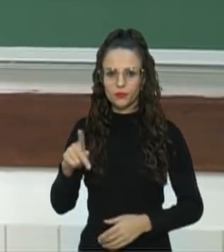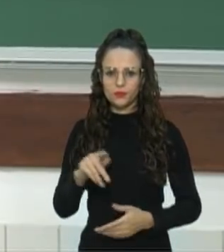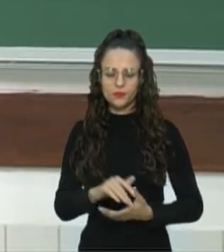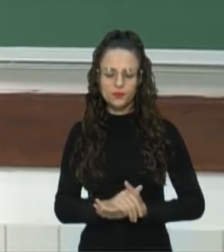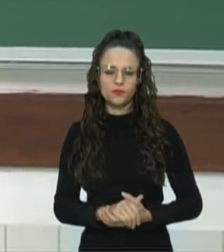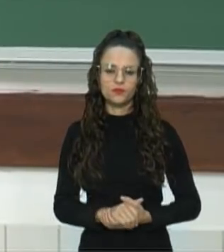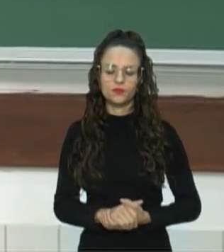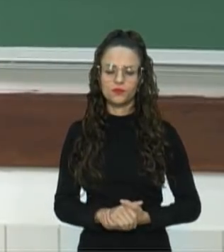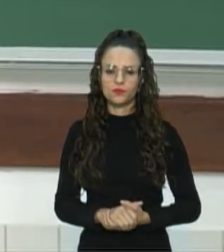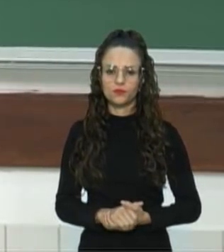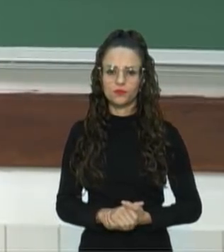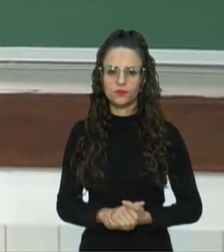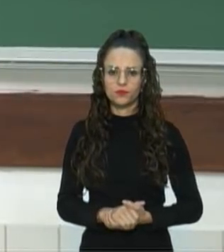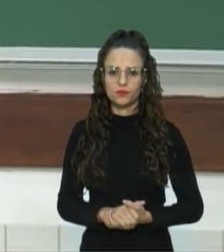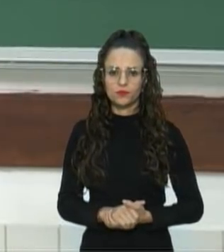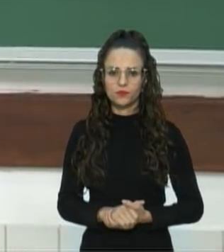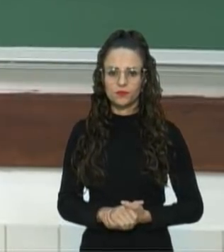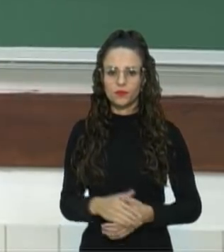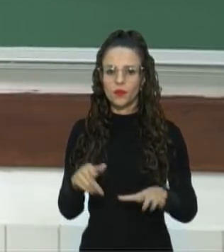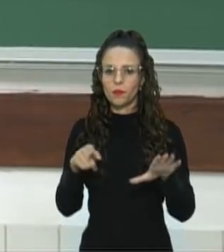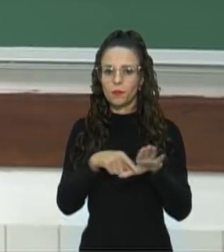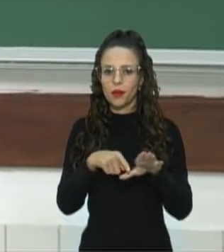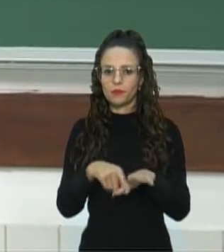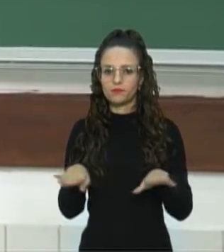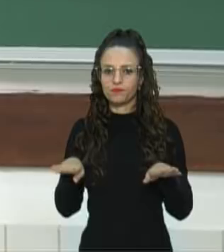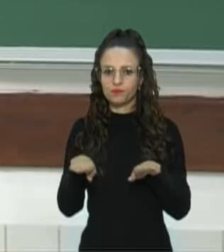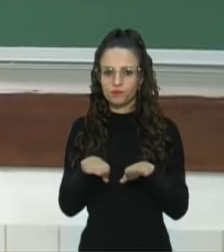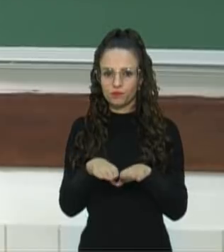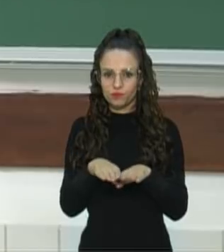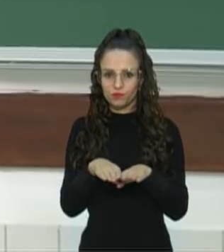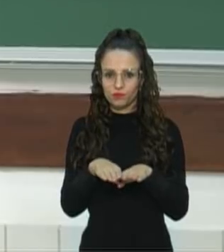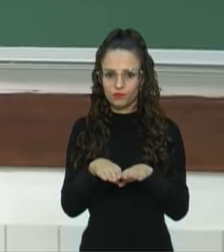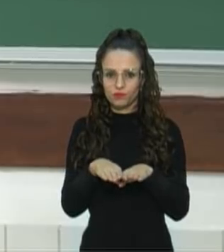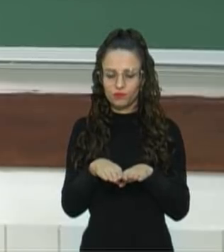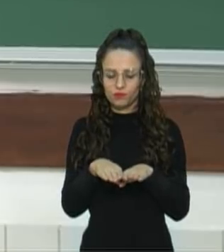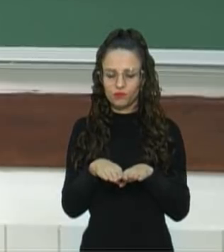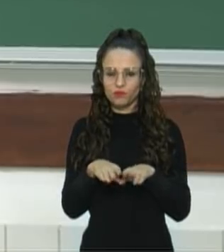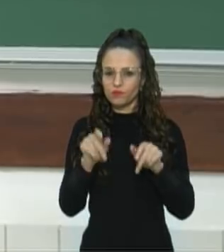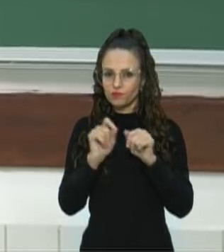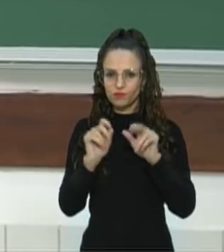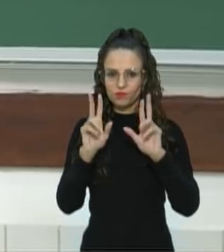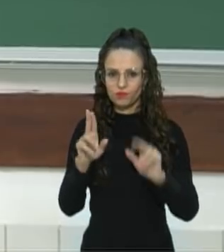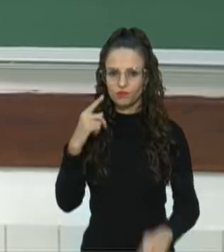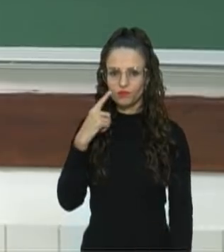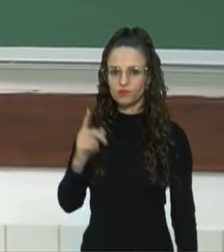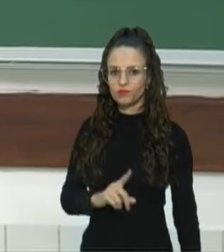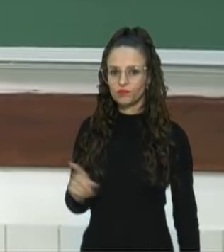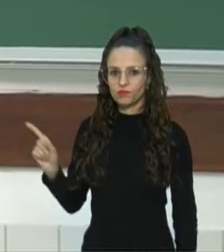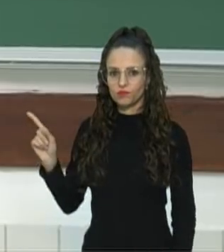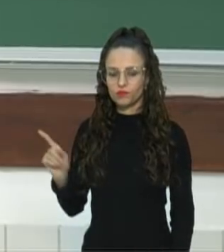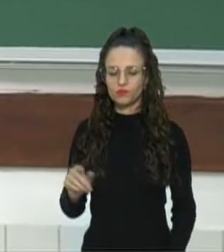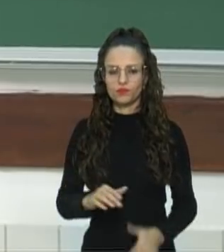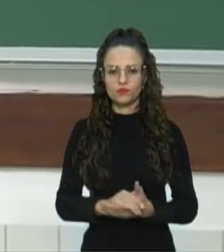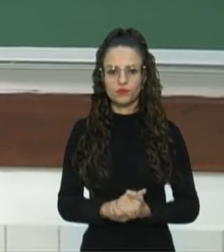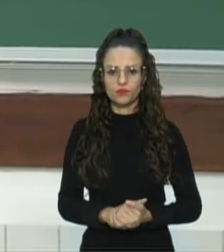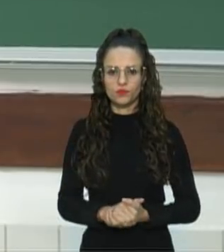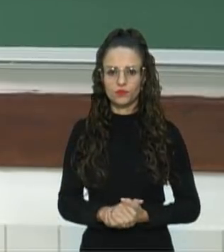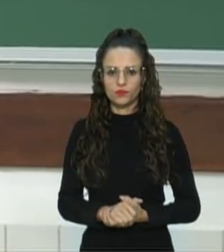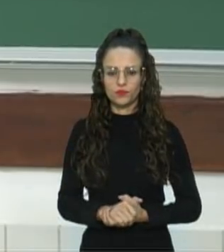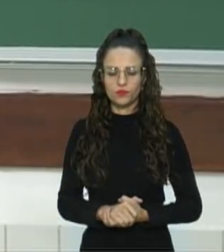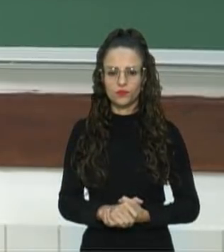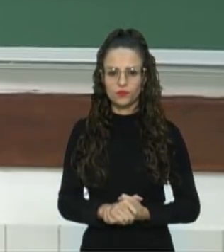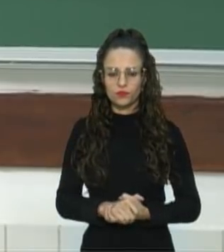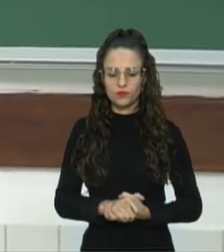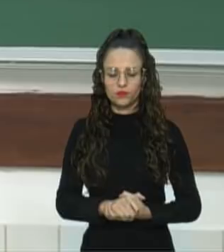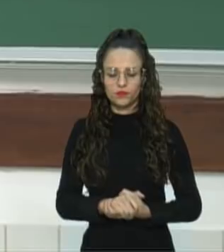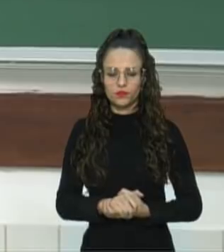aí. Junta os pés, segura as mãos lá embaixo, no ritmo da música, vai subindo as mãos